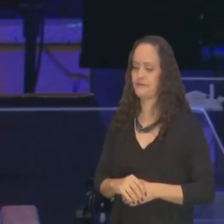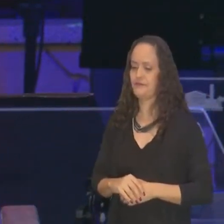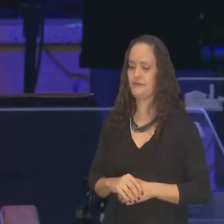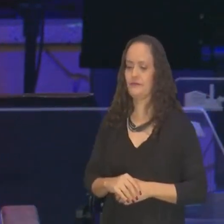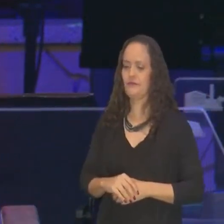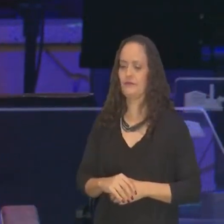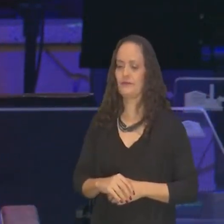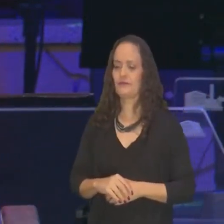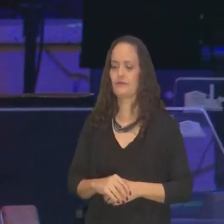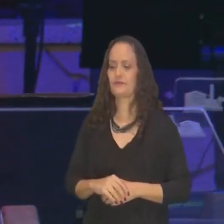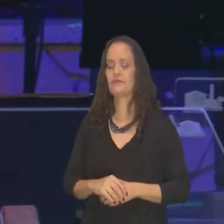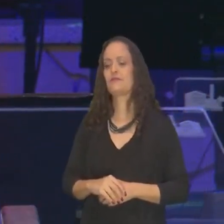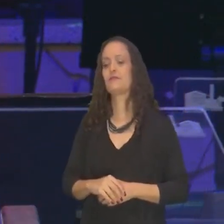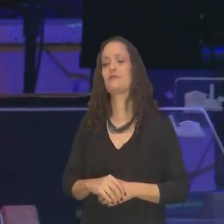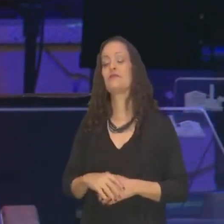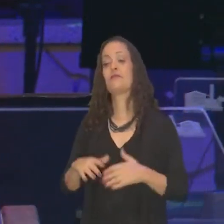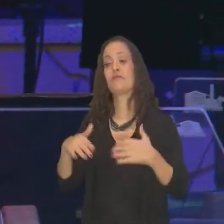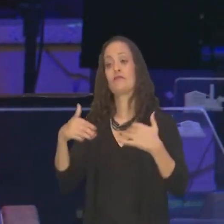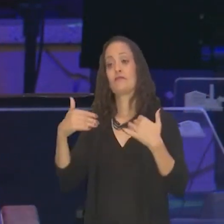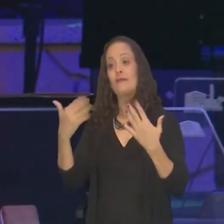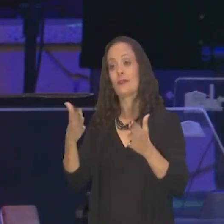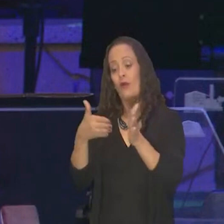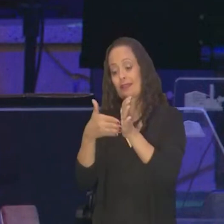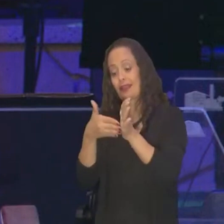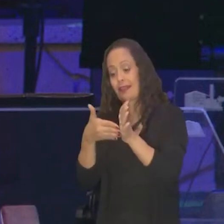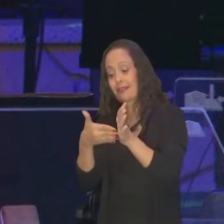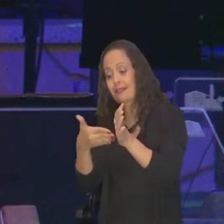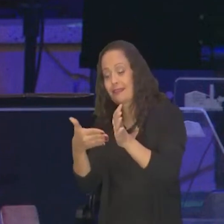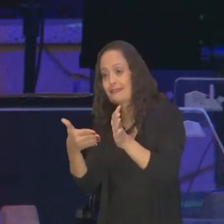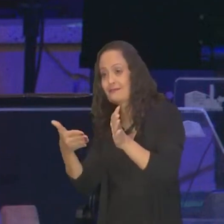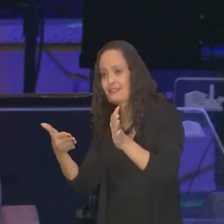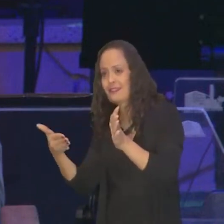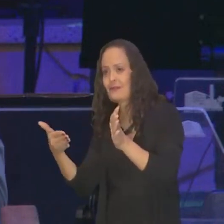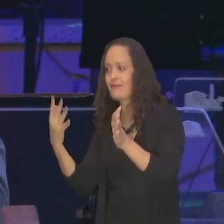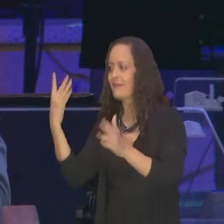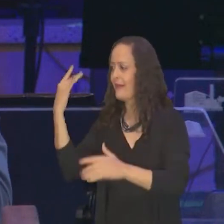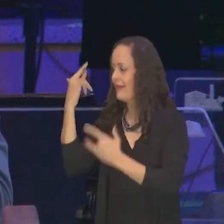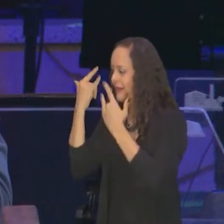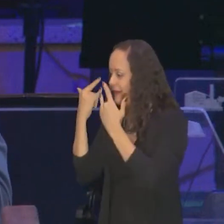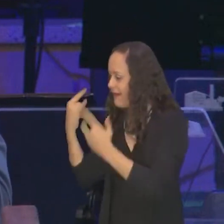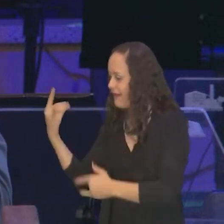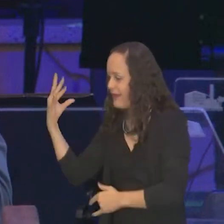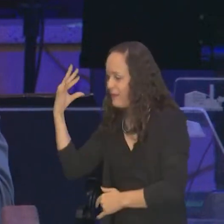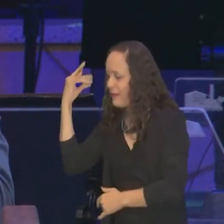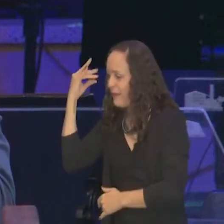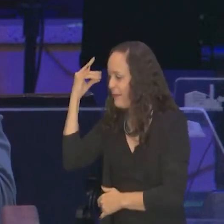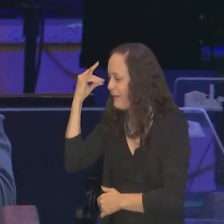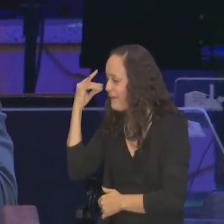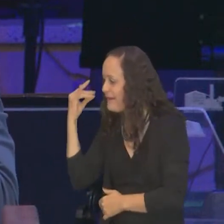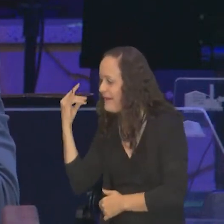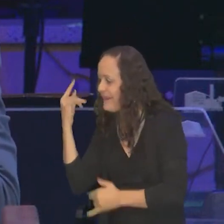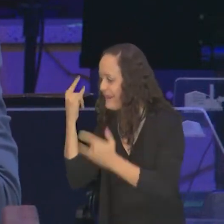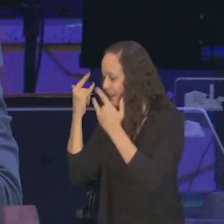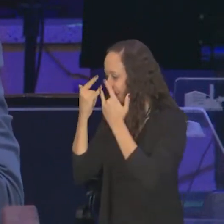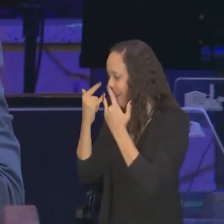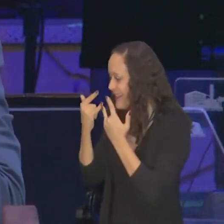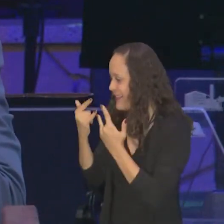Esta queda abre os olhos da pessoa, do ser humano, e a pessoa então